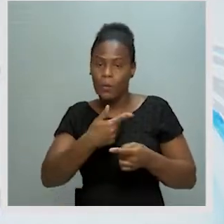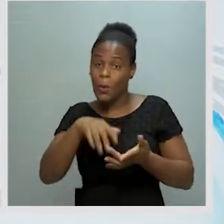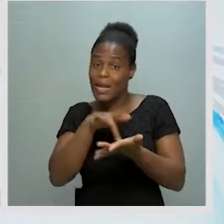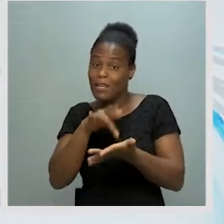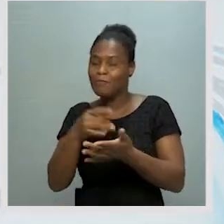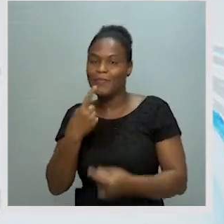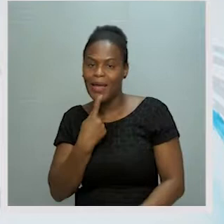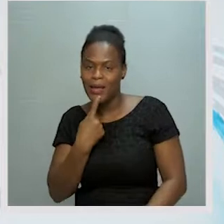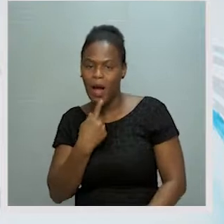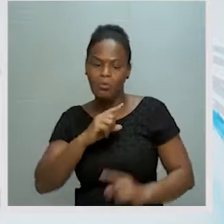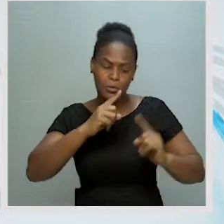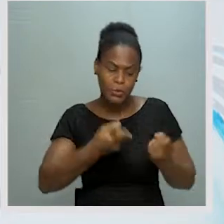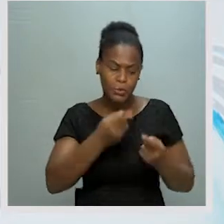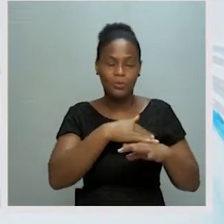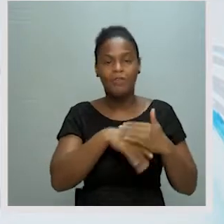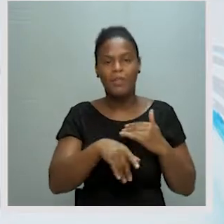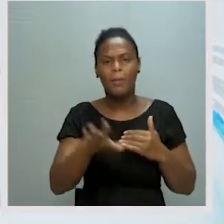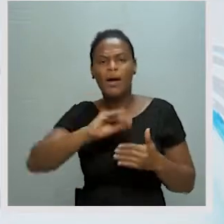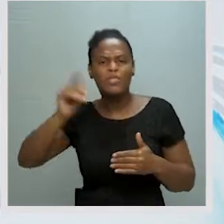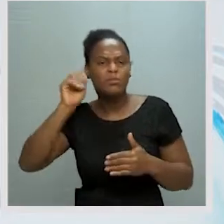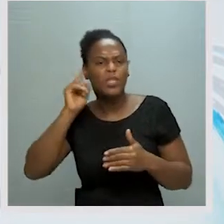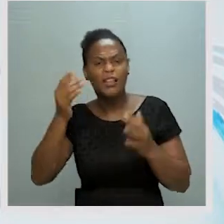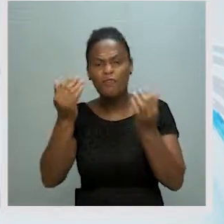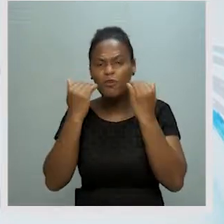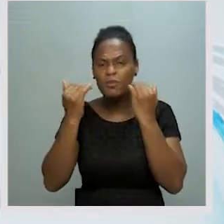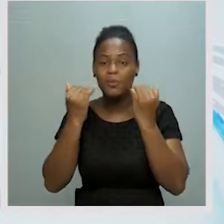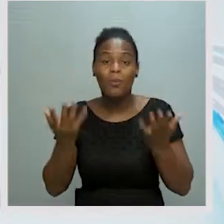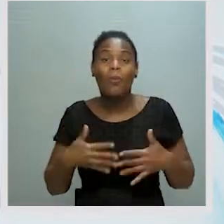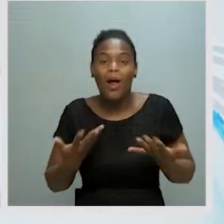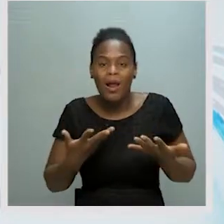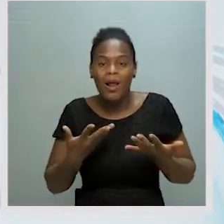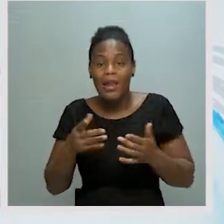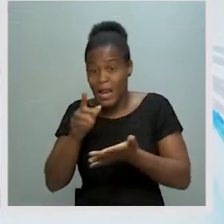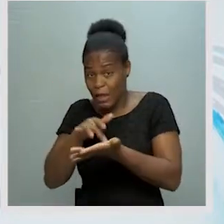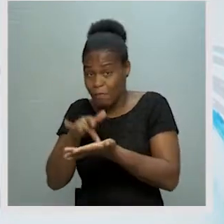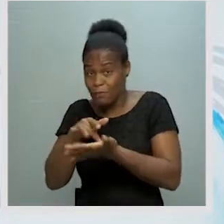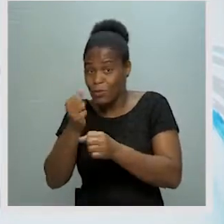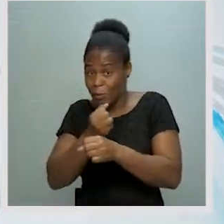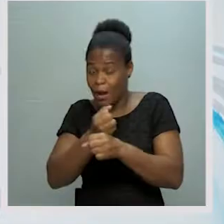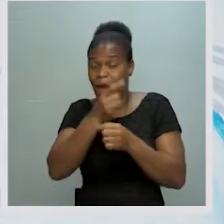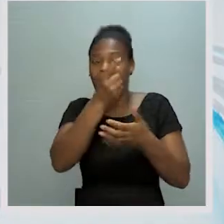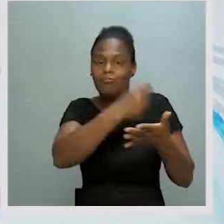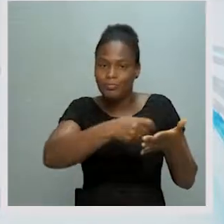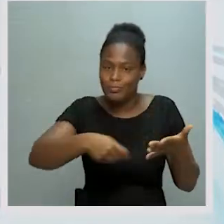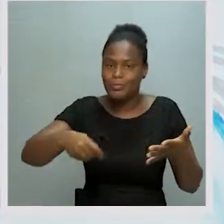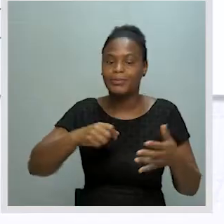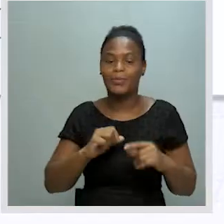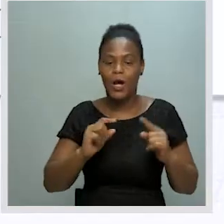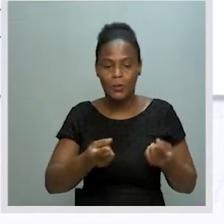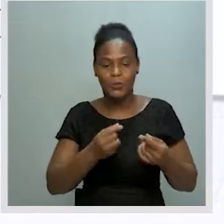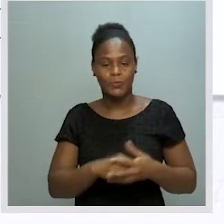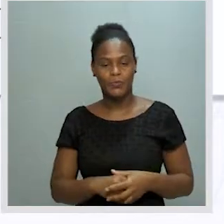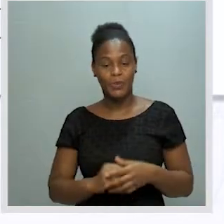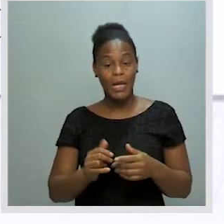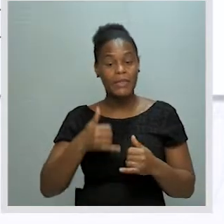fazemos. Aquilo que é mais importante que nós tiramos. As informações úteis que nós tiramos para o nosso trabalho. De seguida,